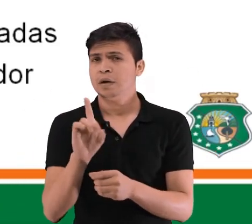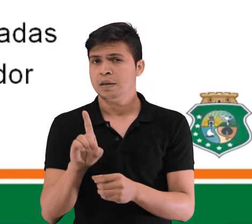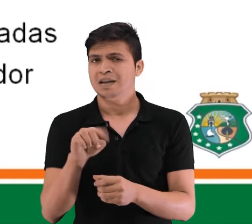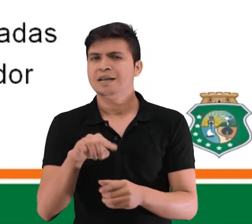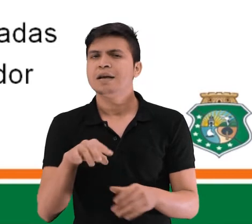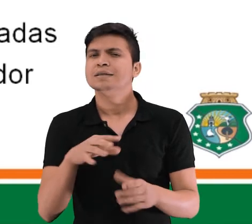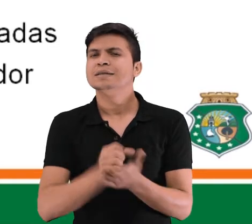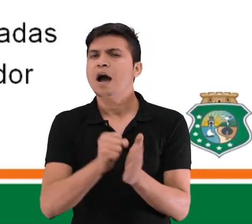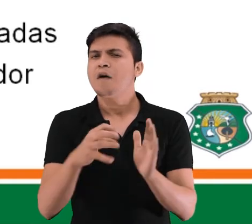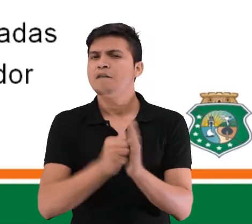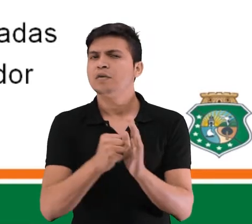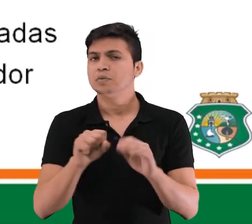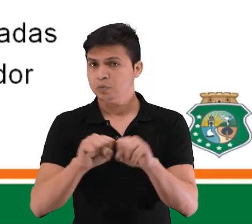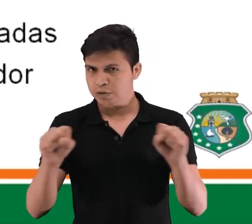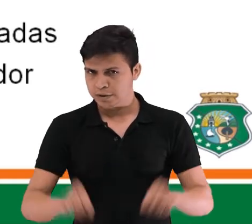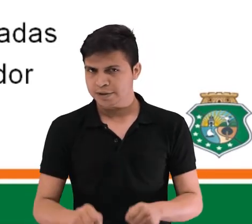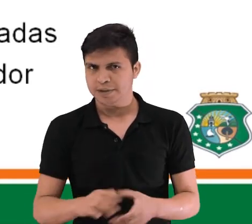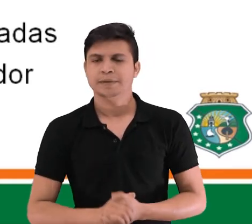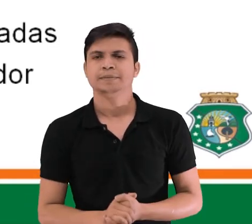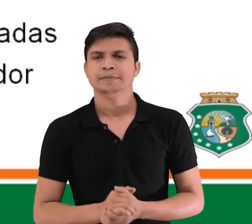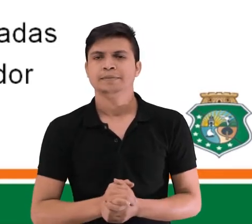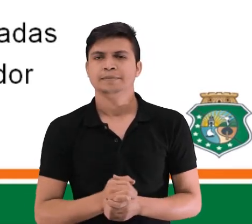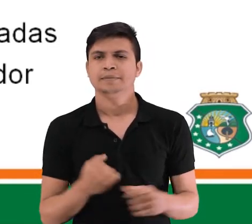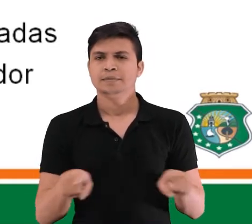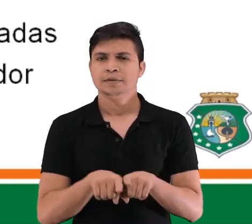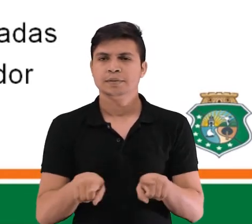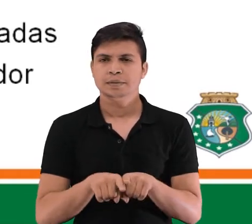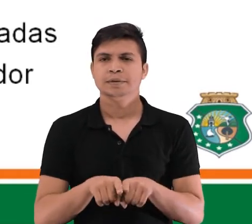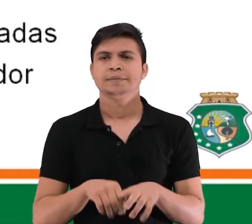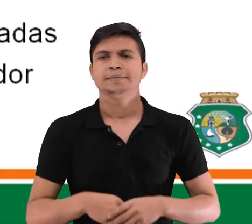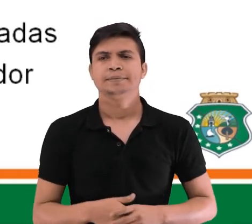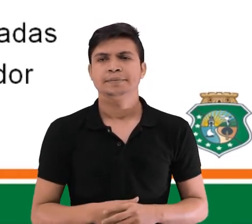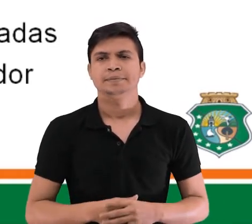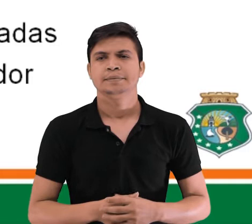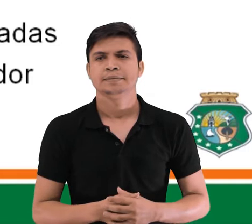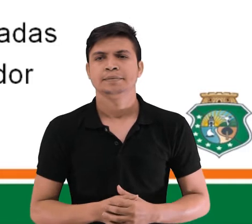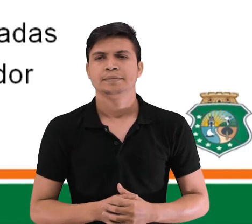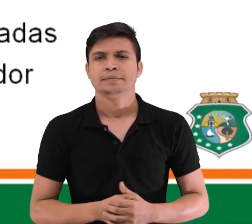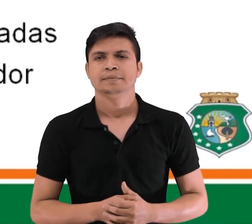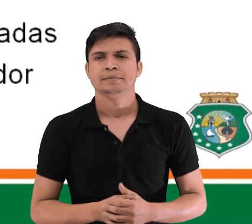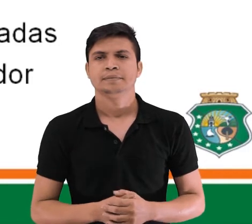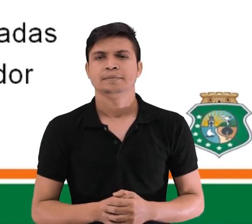sistema. Desativar as interfaces onboard, que não serão usadas.